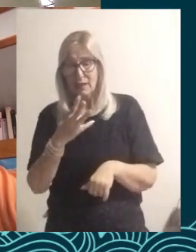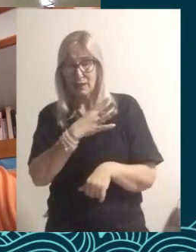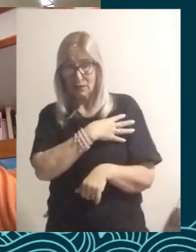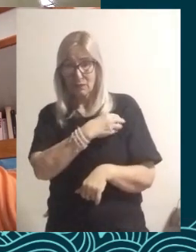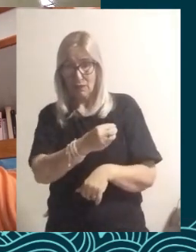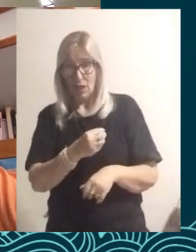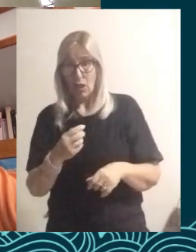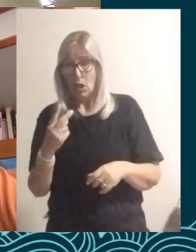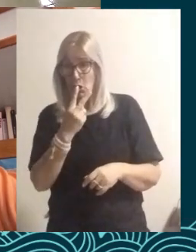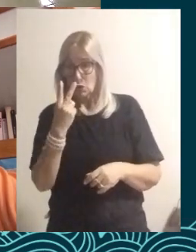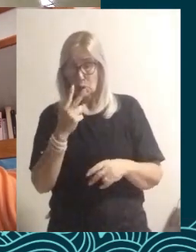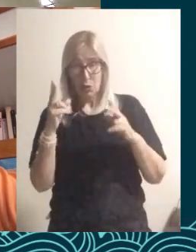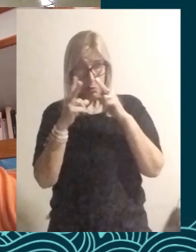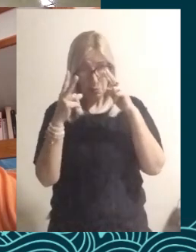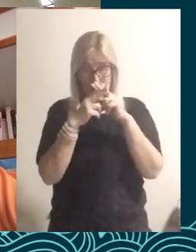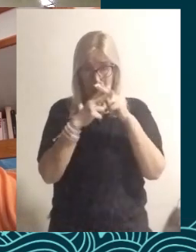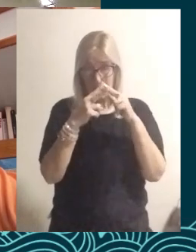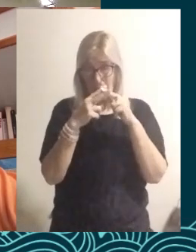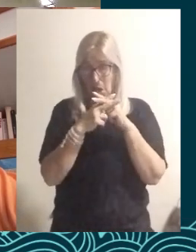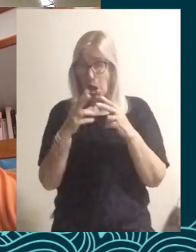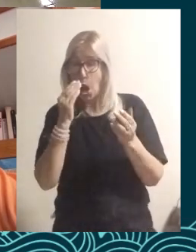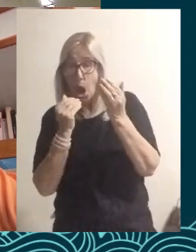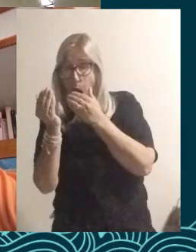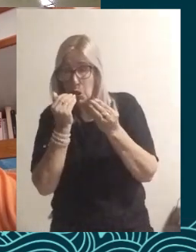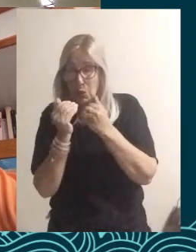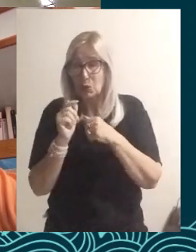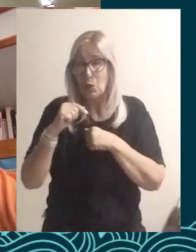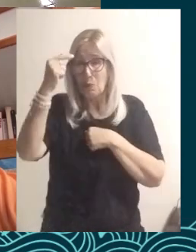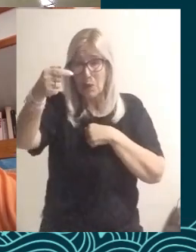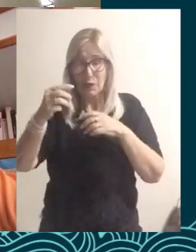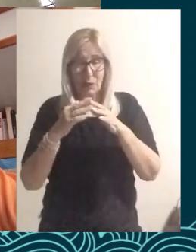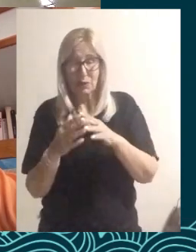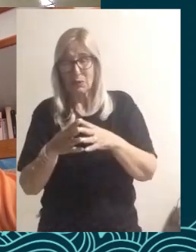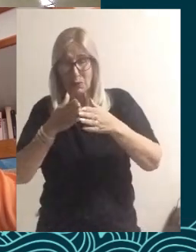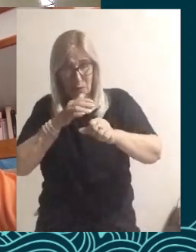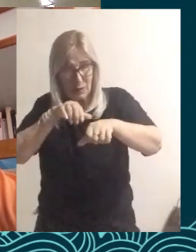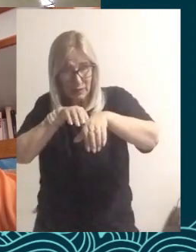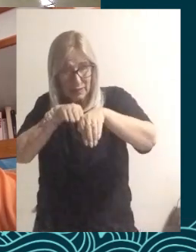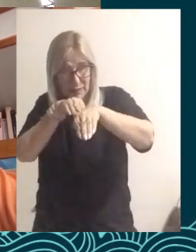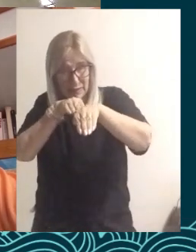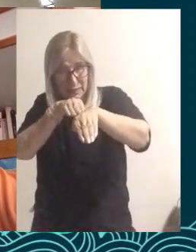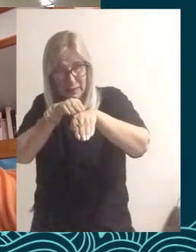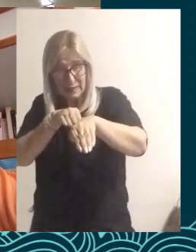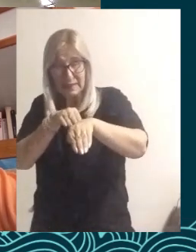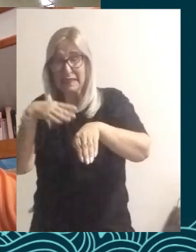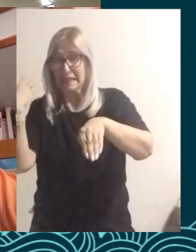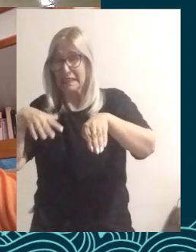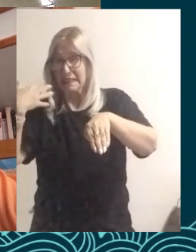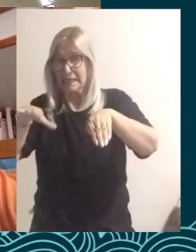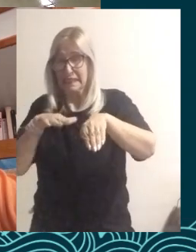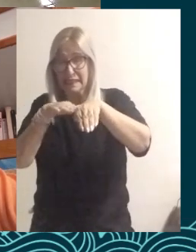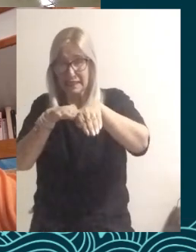com os três dentro do carro, os dois brigando lá atrás, um querendo comer na frente, o